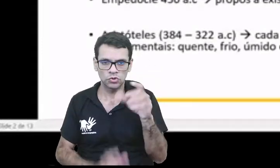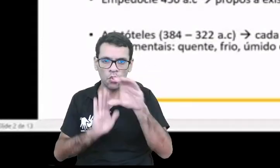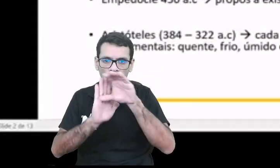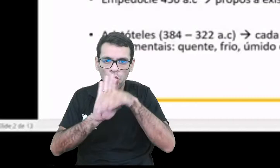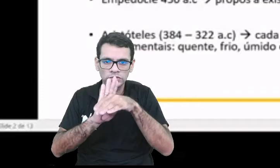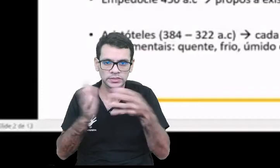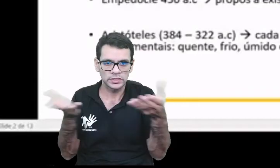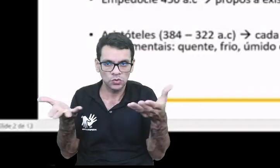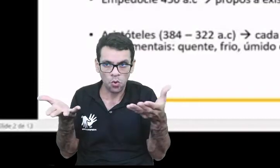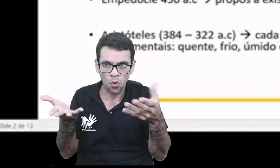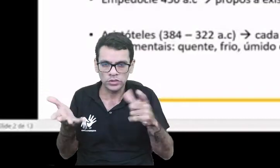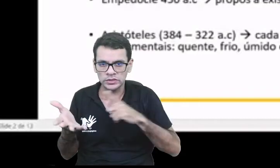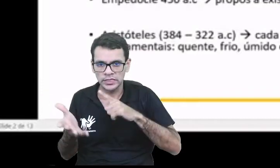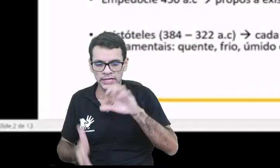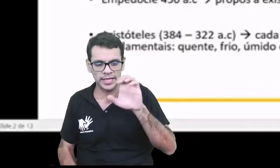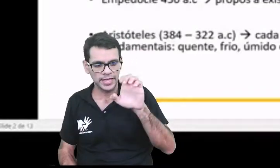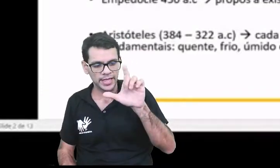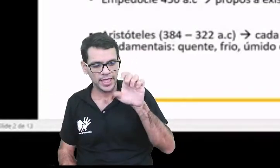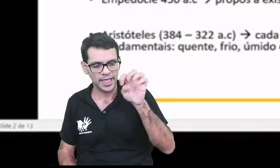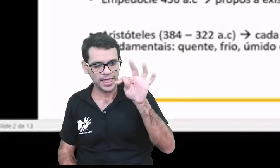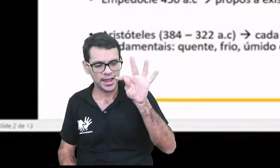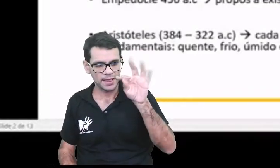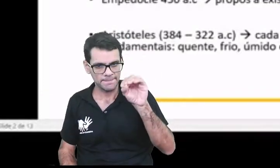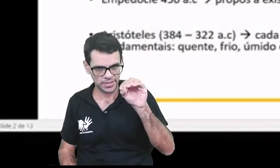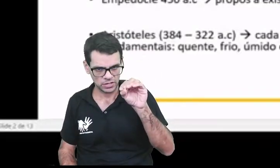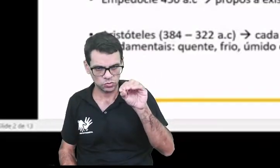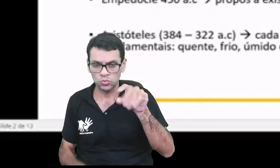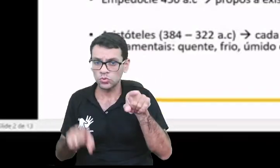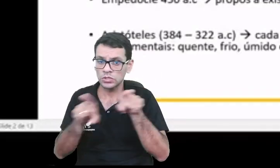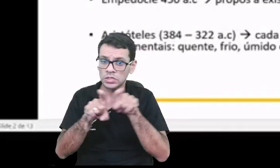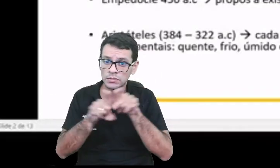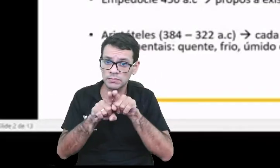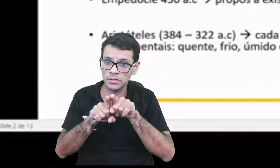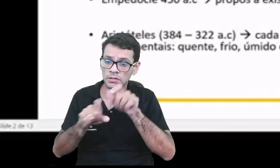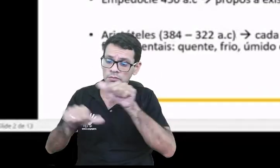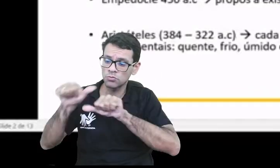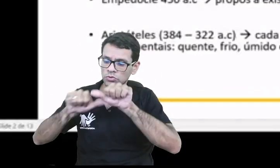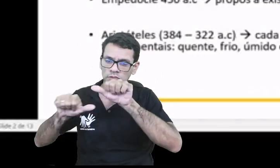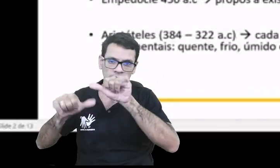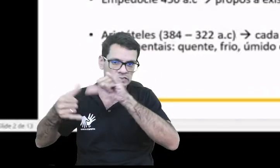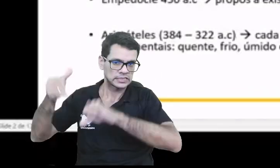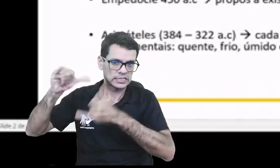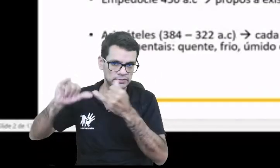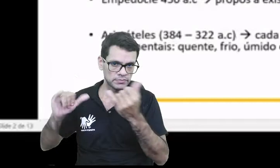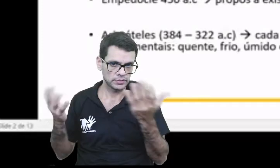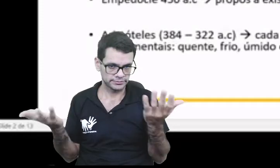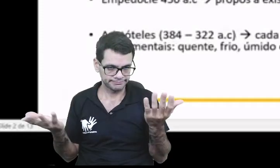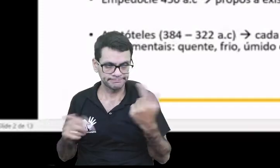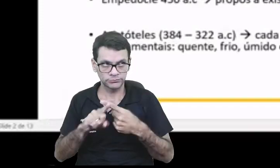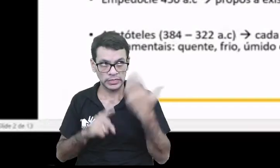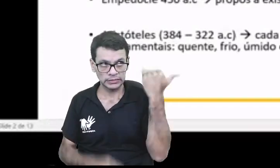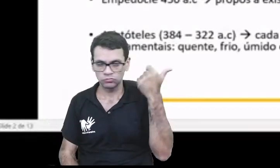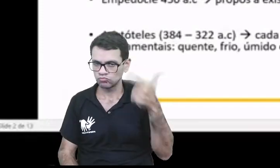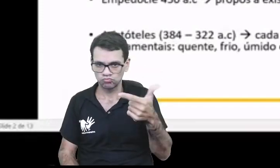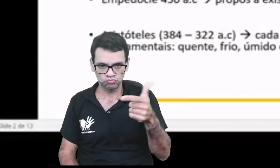hoje de elemento e nem propriamente dito de alteração química, né? Não se